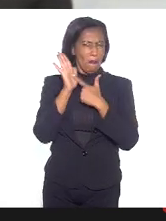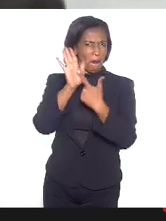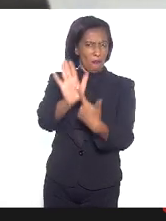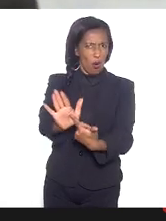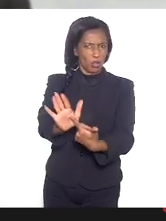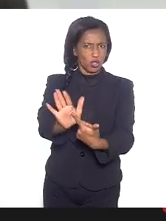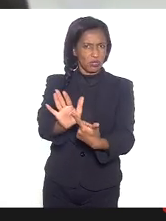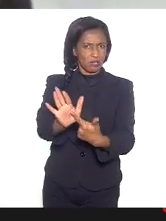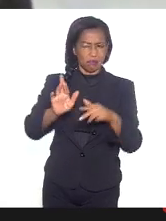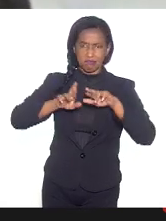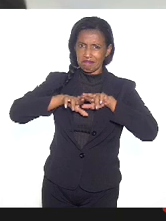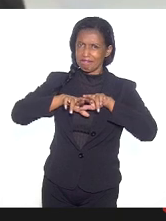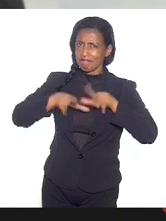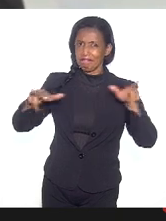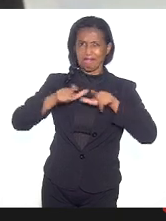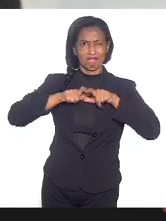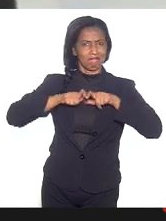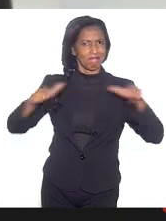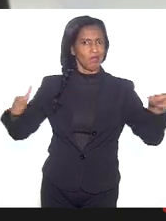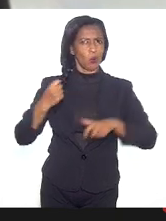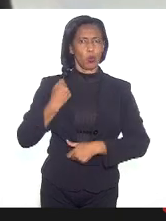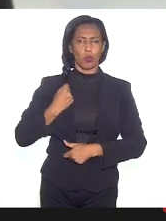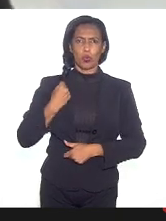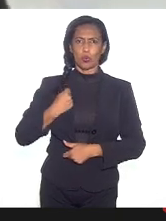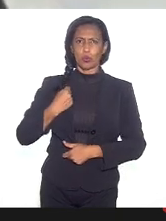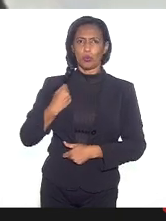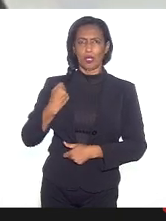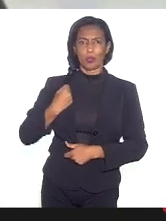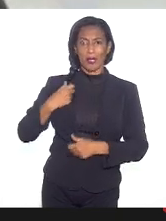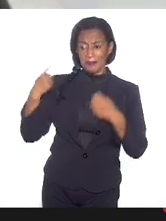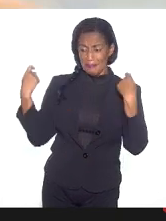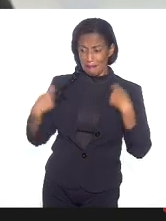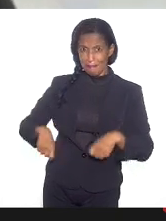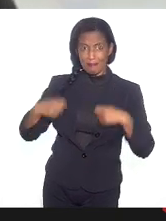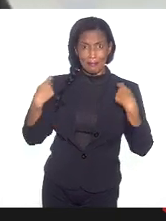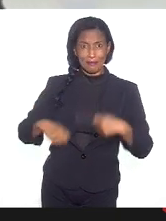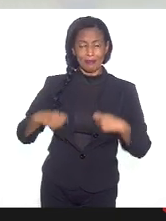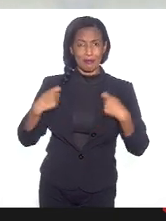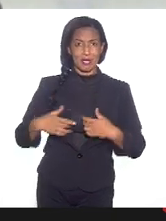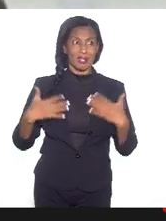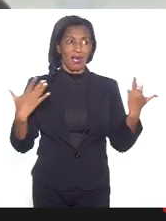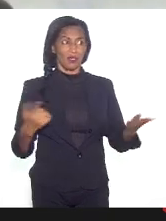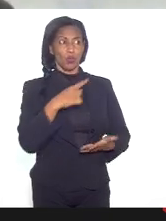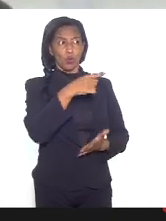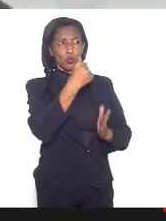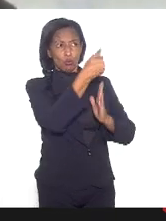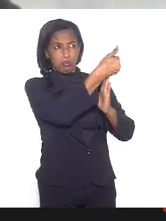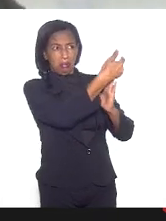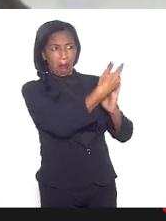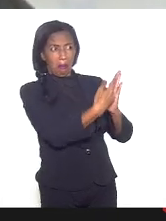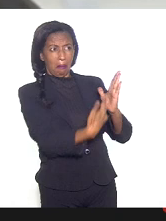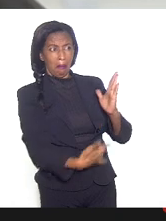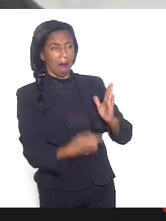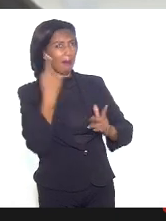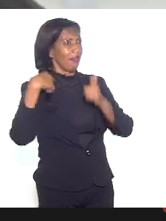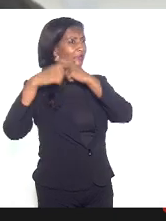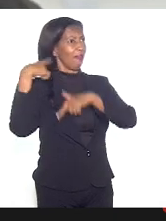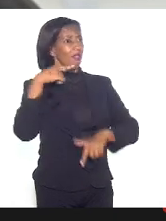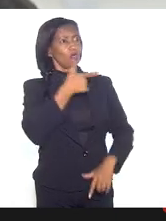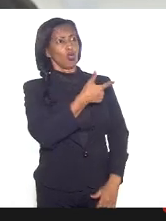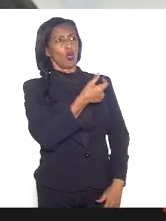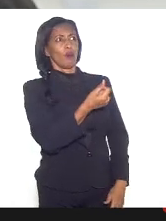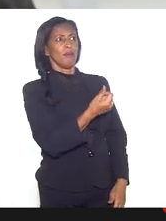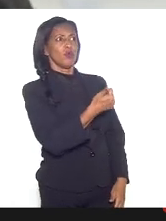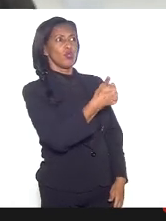discrepância muito grande com o número necessário, haja vista que toda a referência que Vossa Excelência está fazendo é de 2018,